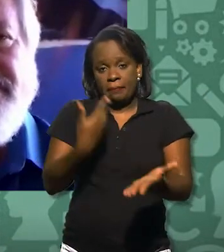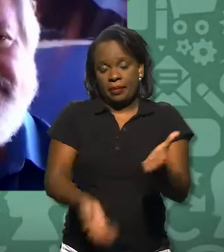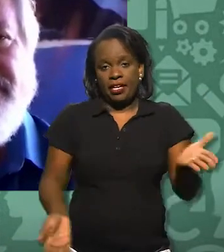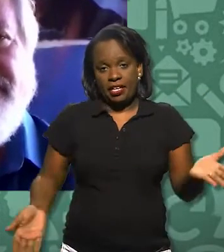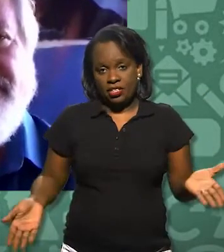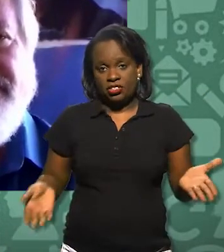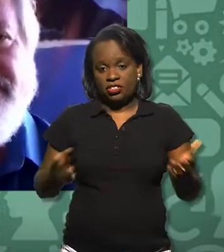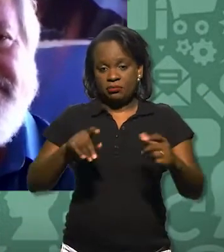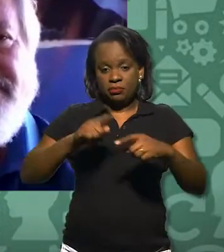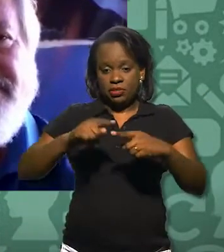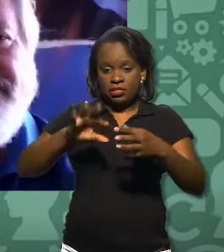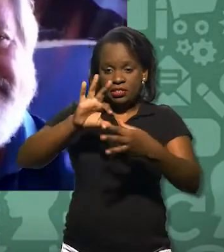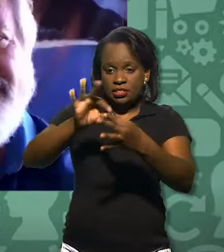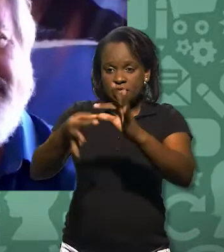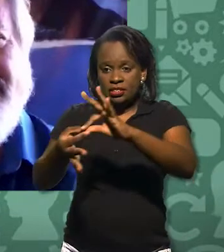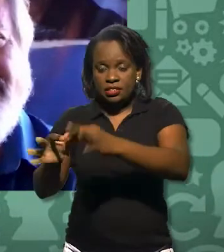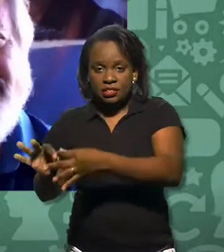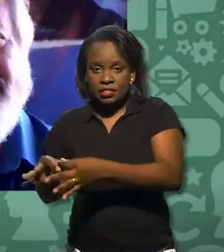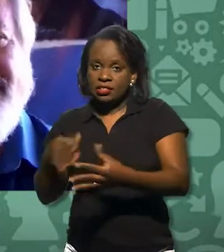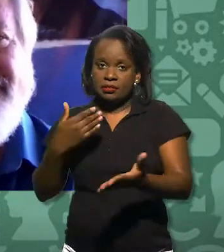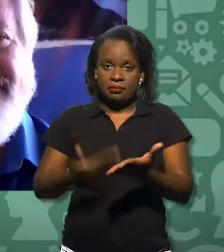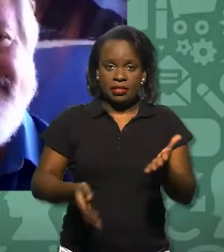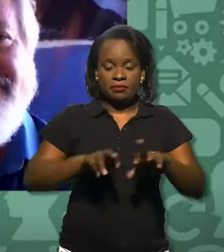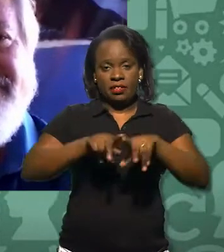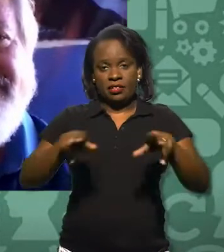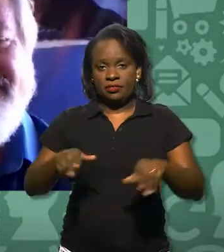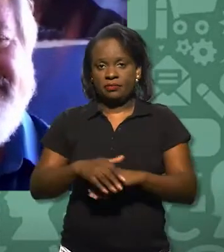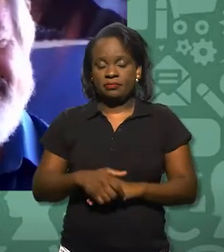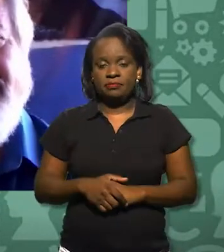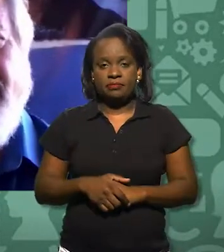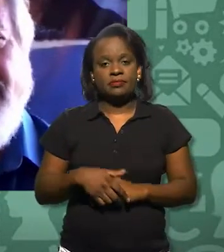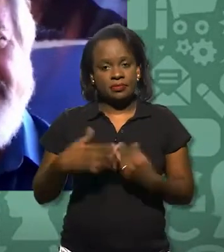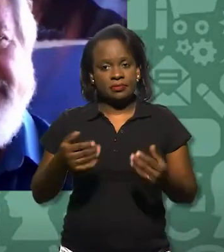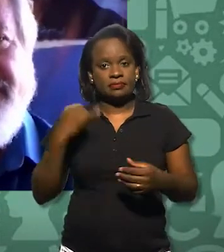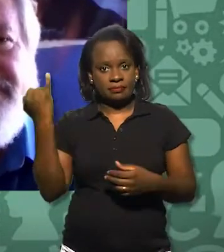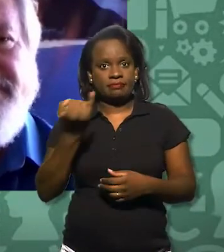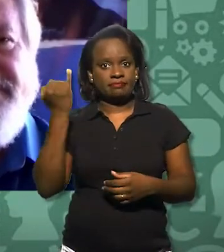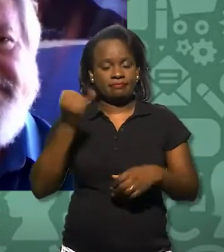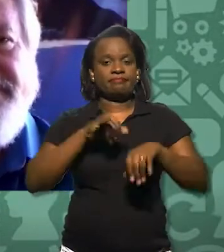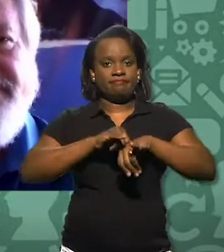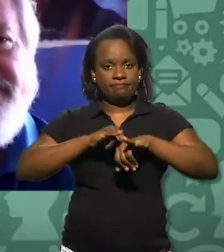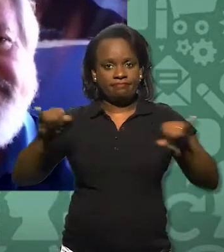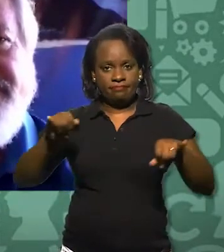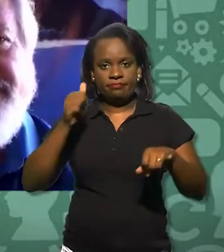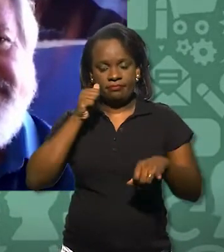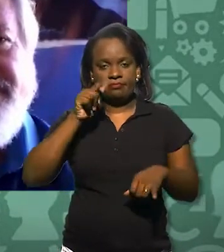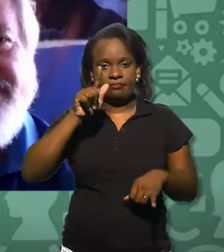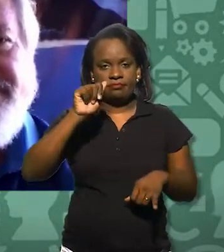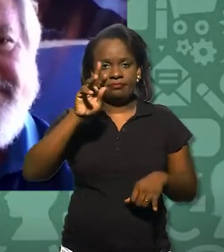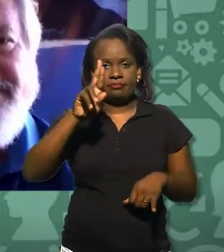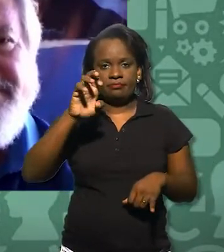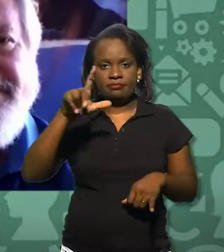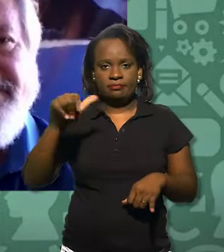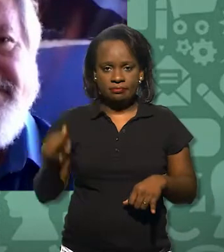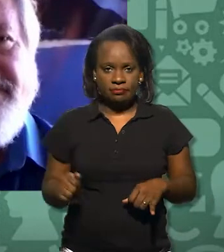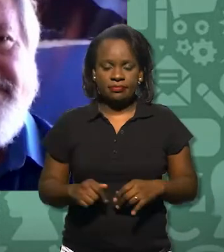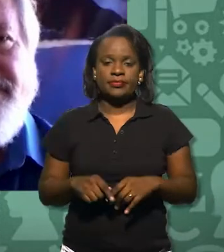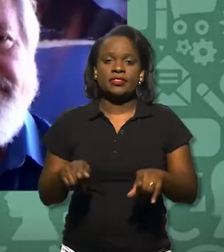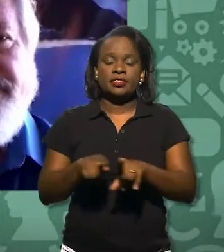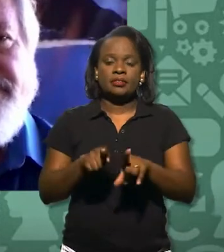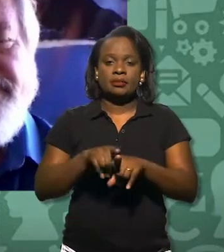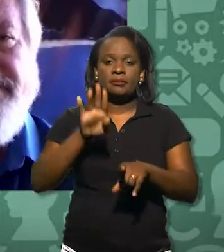nessa teia da biodiversidade. Recado importantíssimo aí da Gabriela.